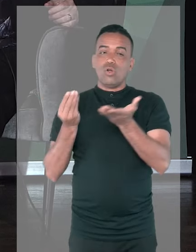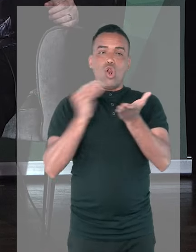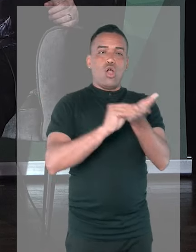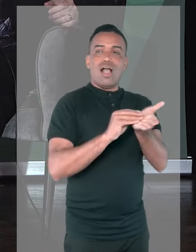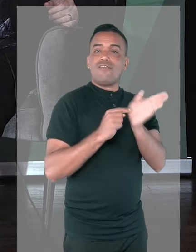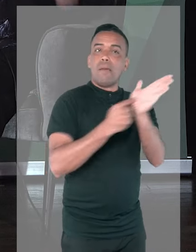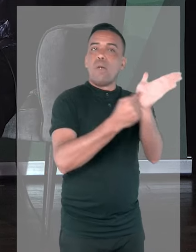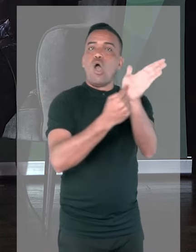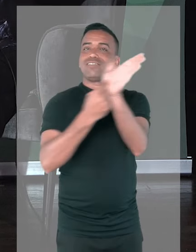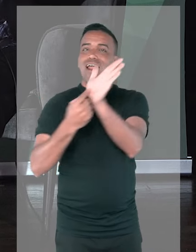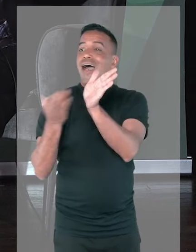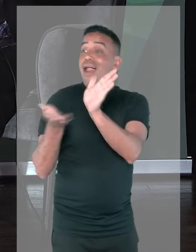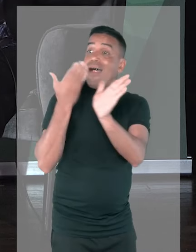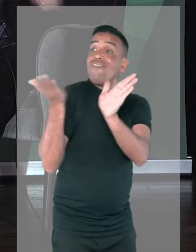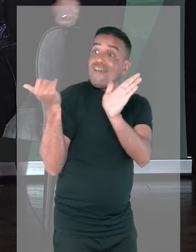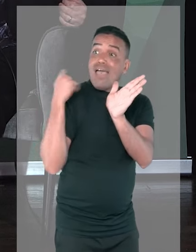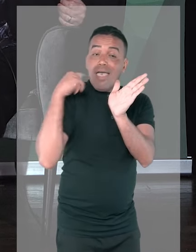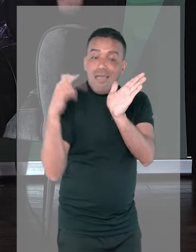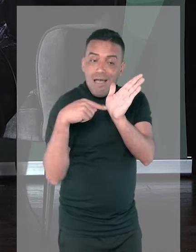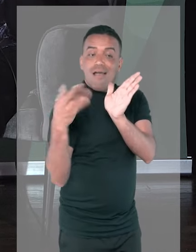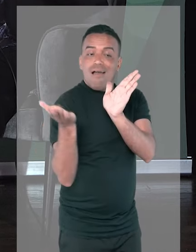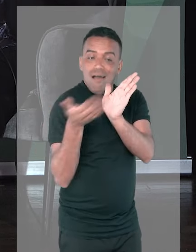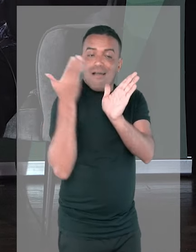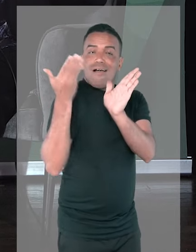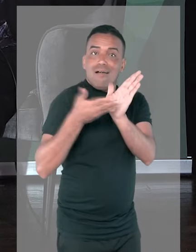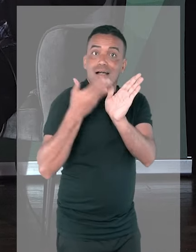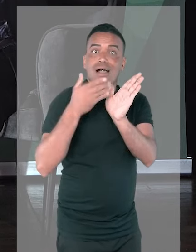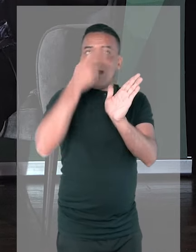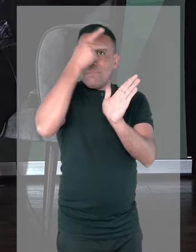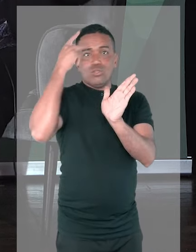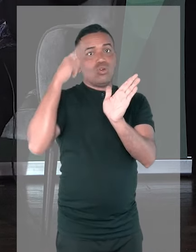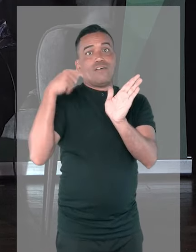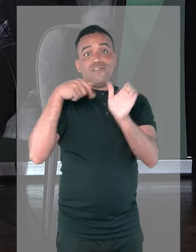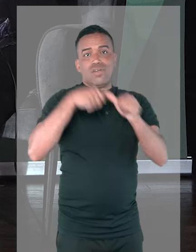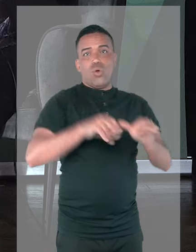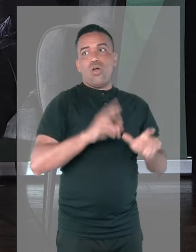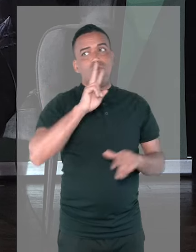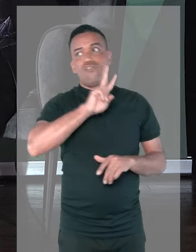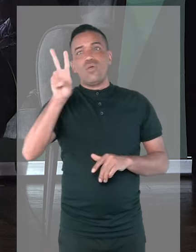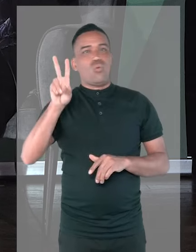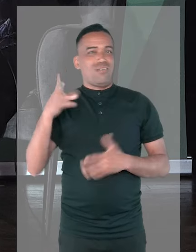famílias, para aqueles que ficaram. Não dizia, de certa forma, era uma